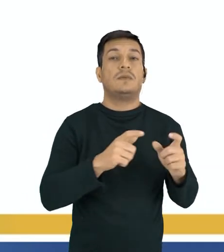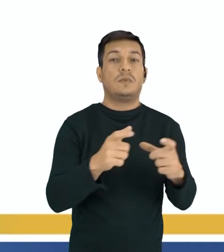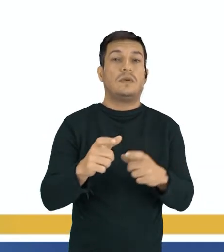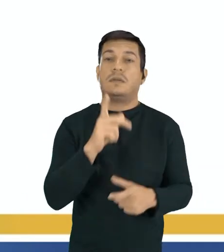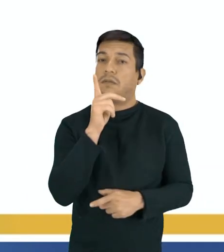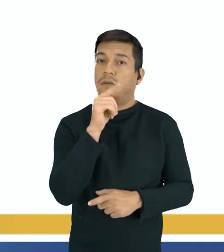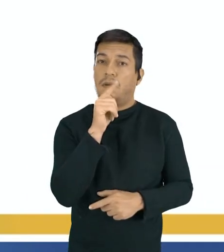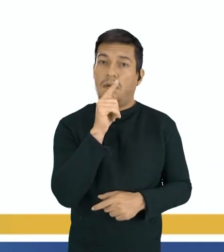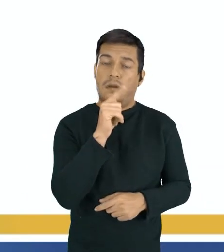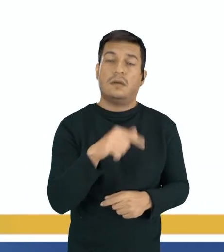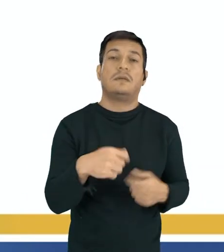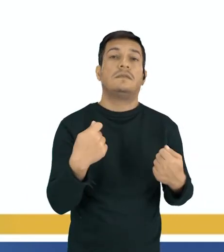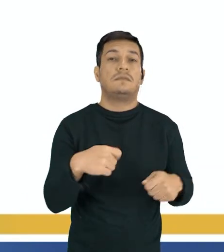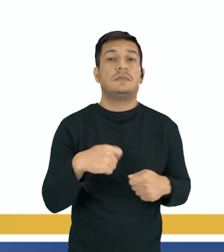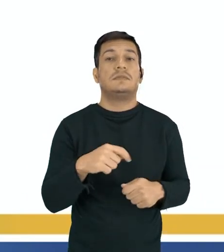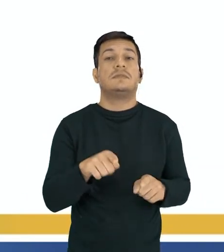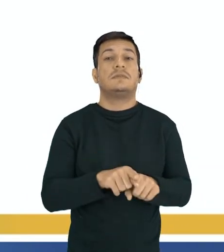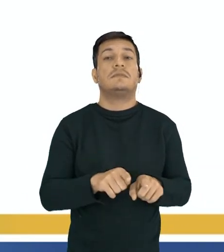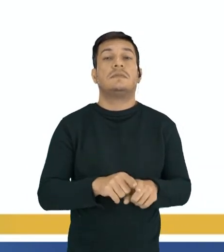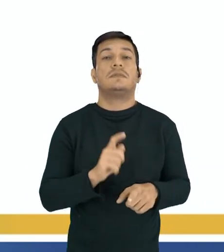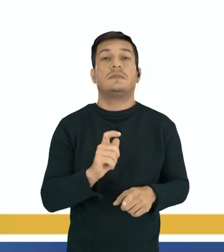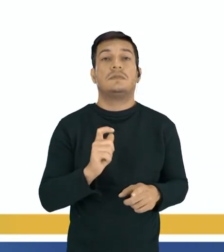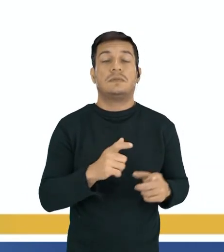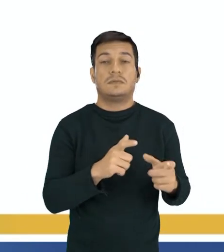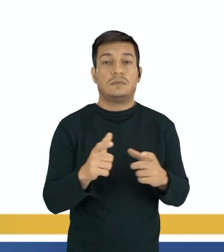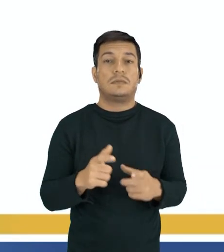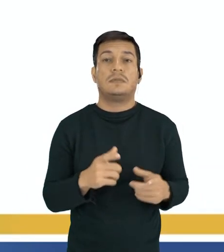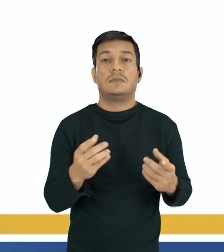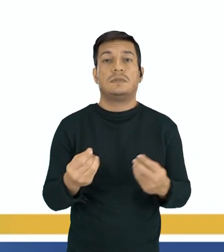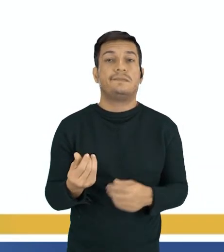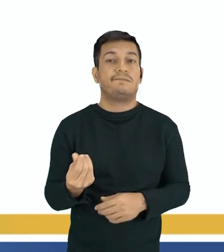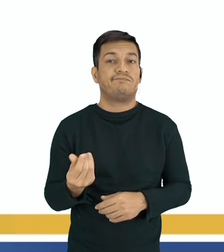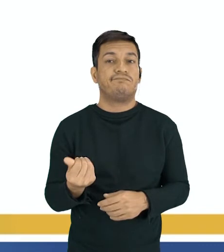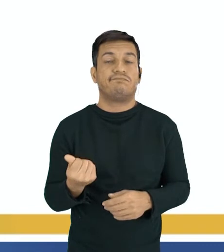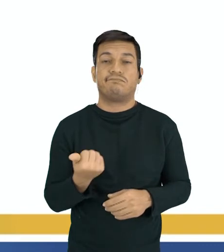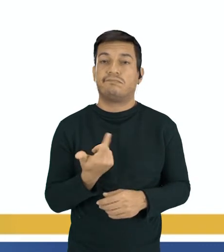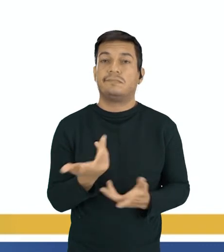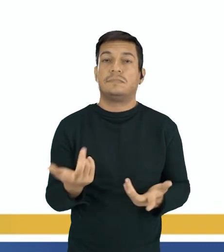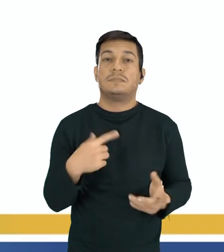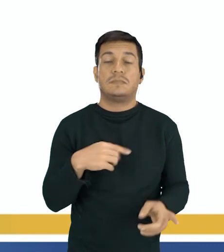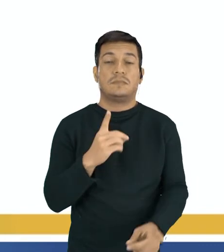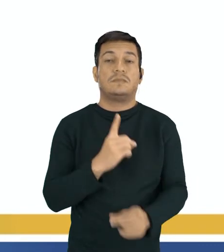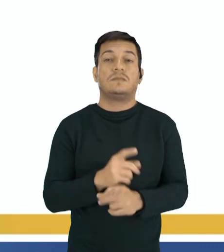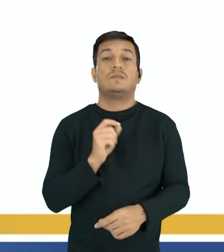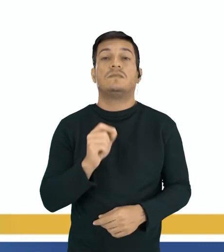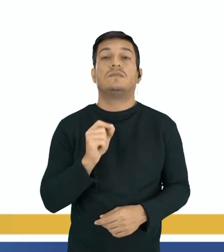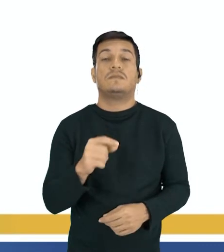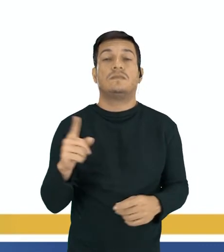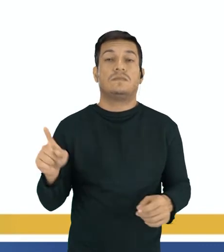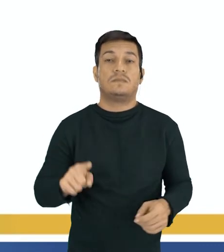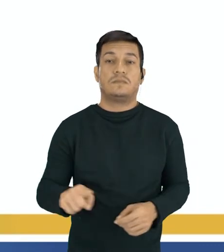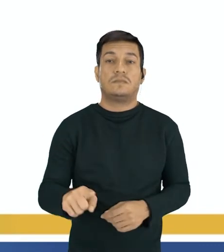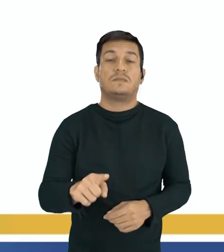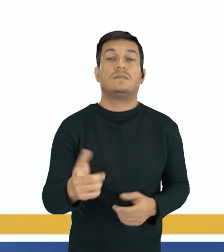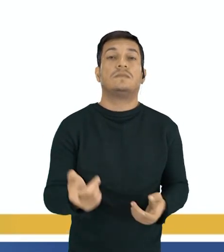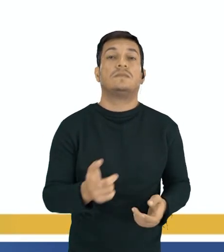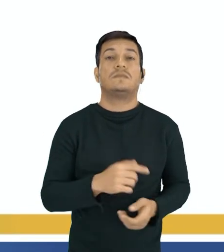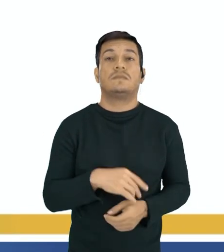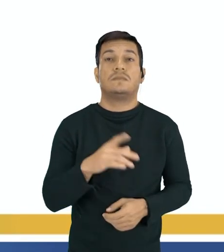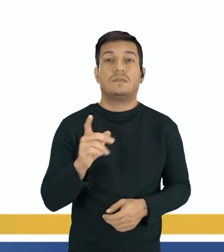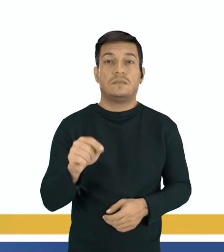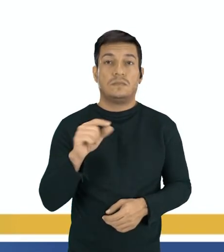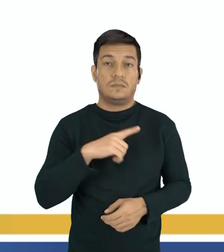aquáticos, eles precisam de um ambiente mais úmido para que ocorra o encontro desses gametas.